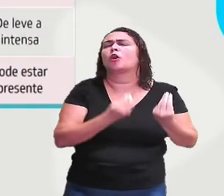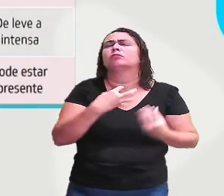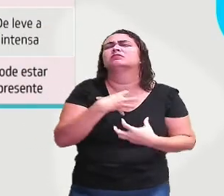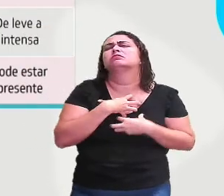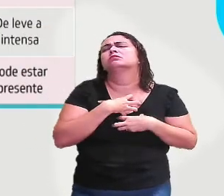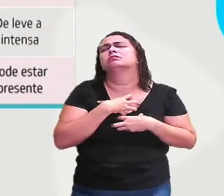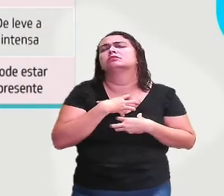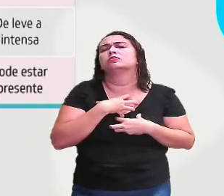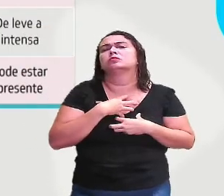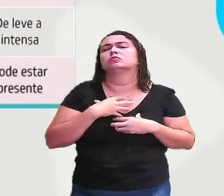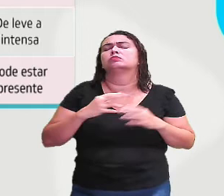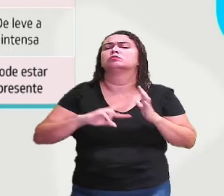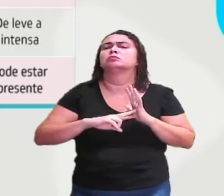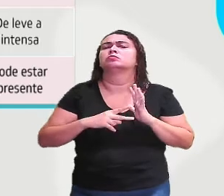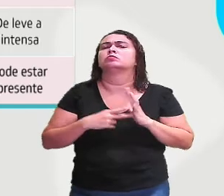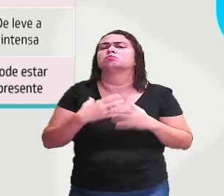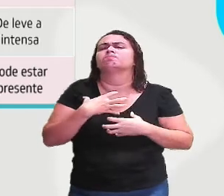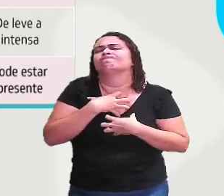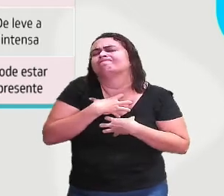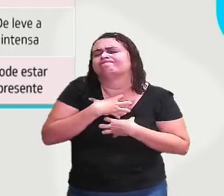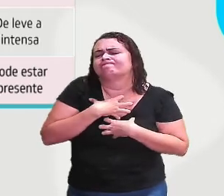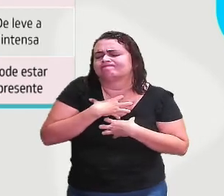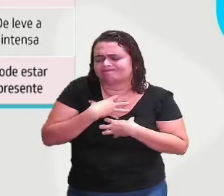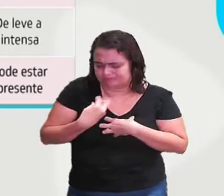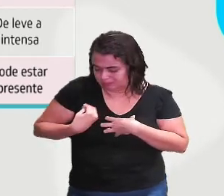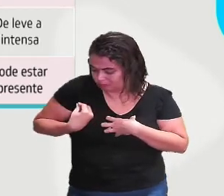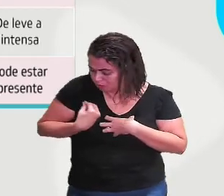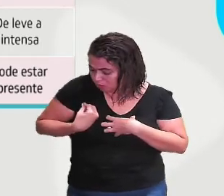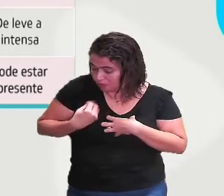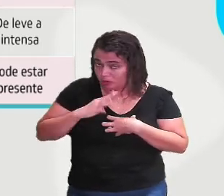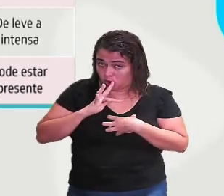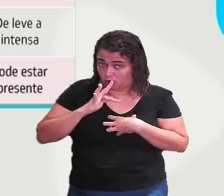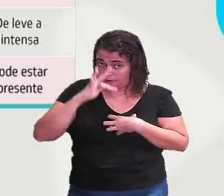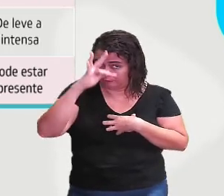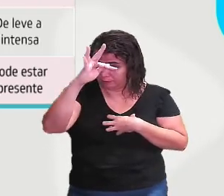estão envolvidos. Principalmente, gente, nos grandes vestibulares que futuramente